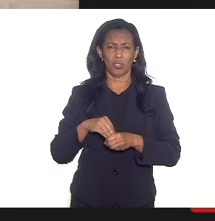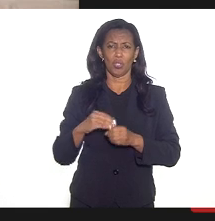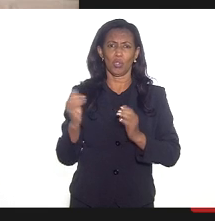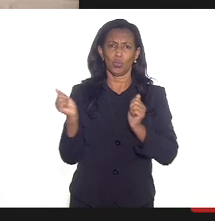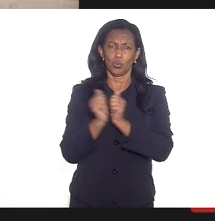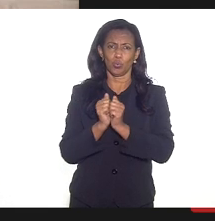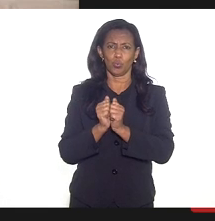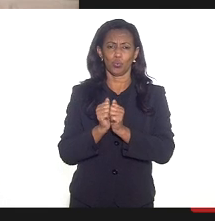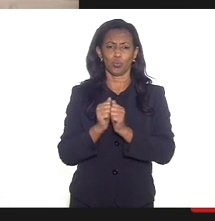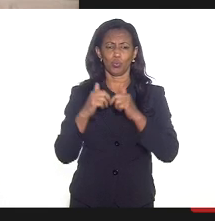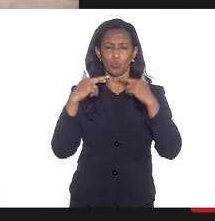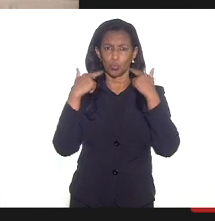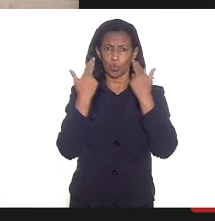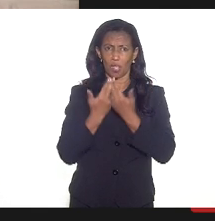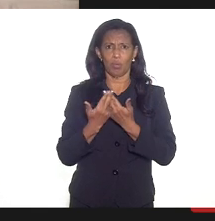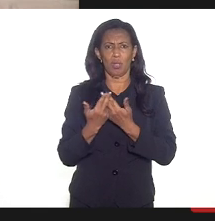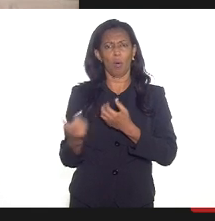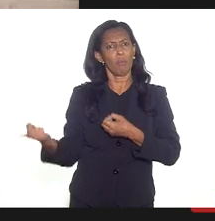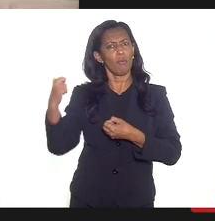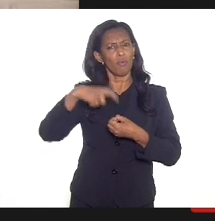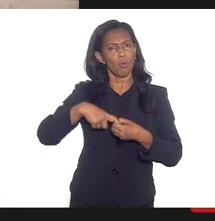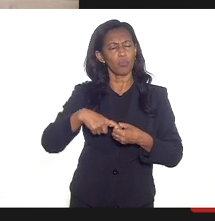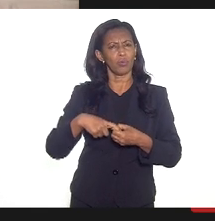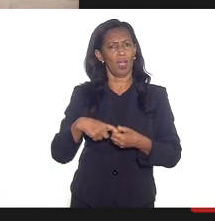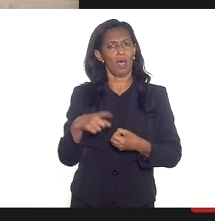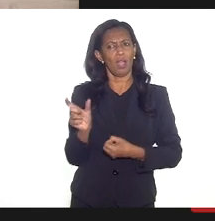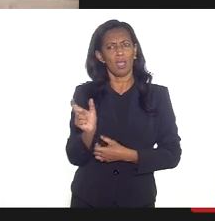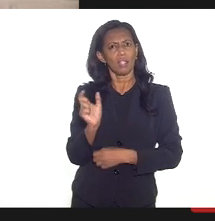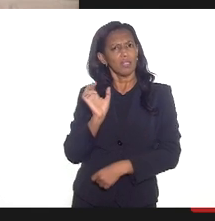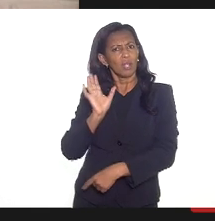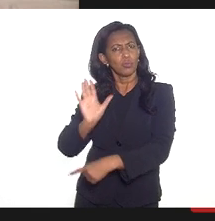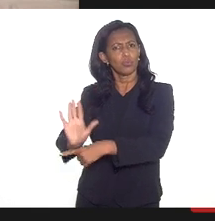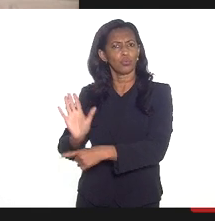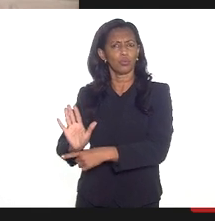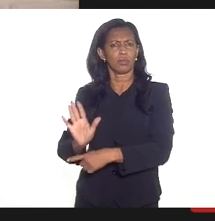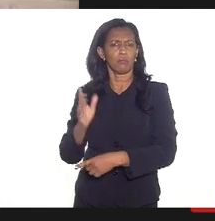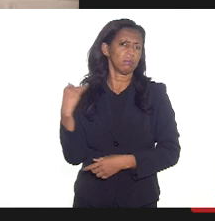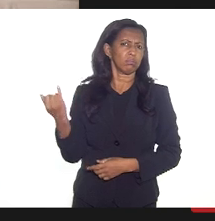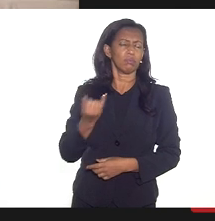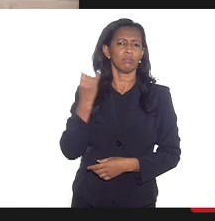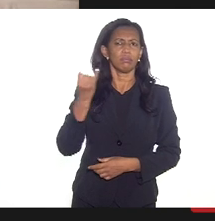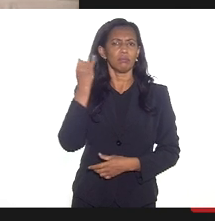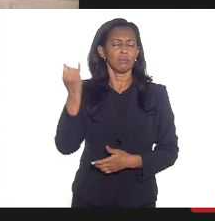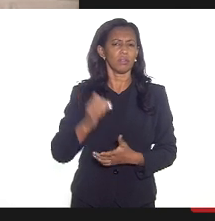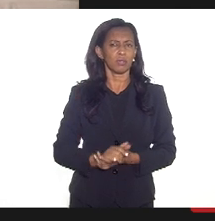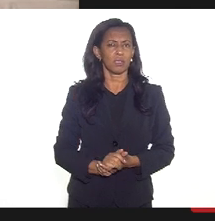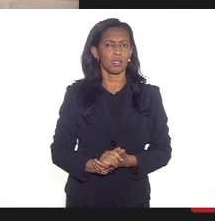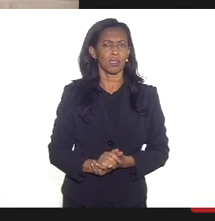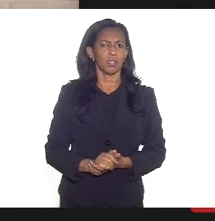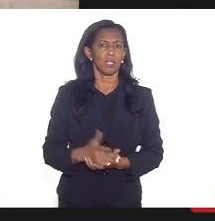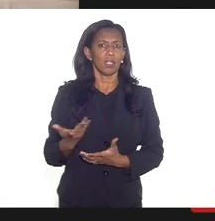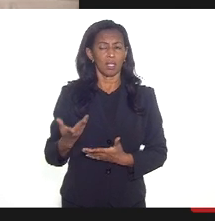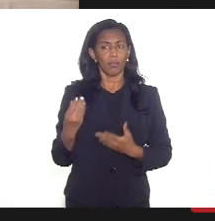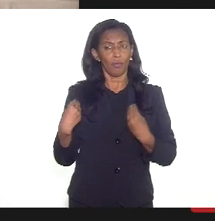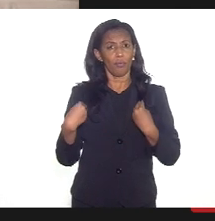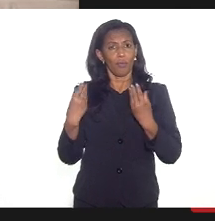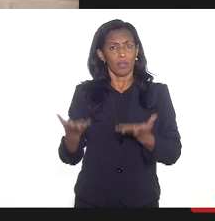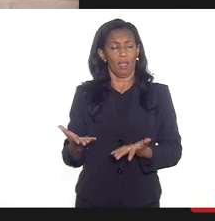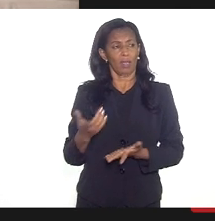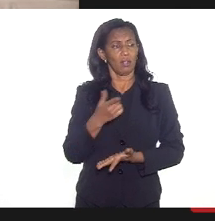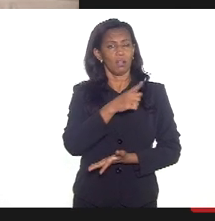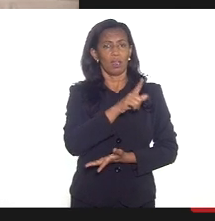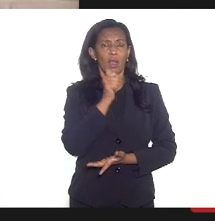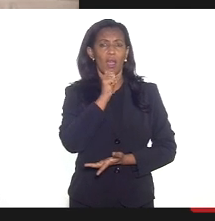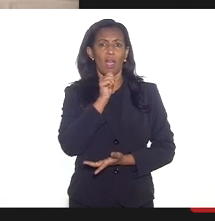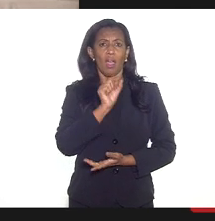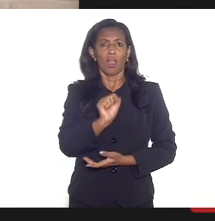com o governador a retomada desse benefício, que é de suma importância, que foi até trazida pela Solange,